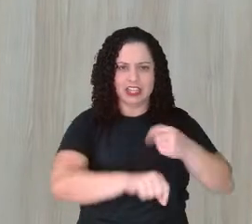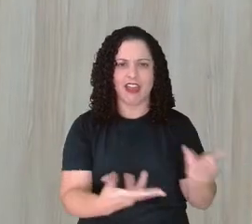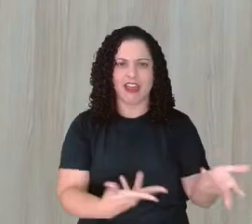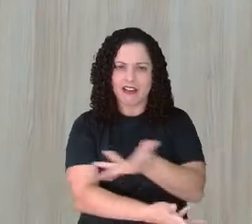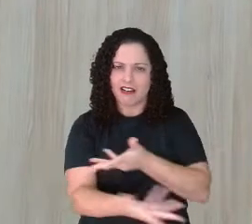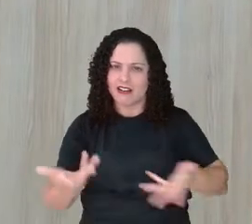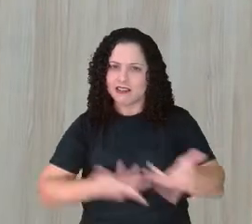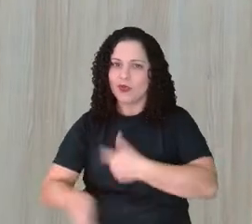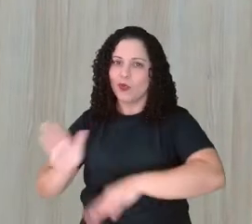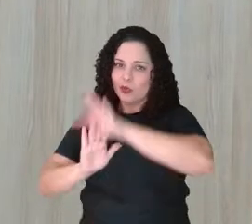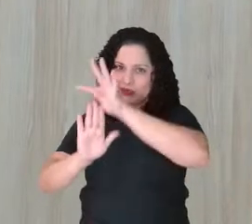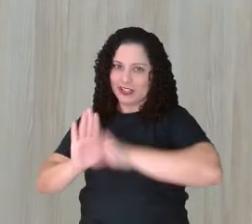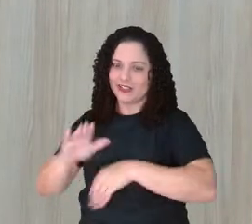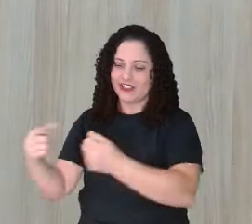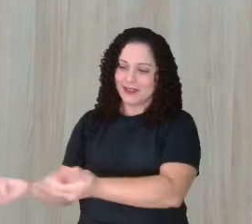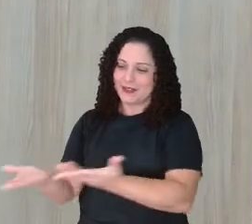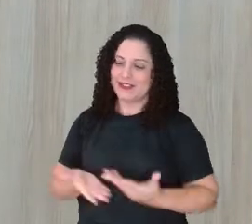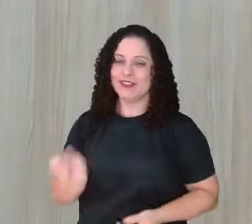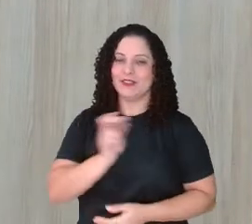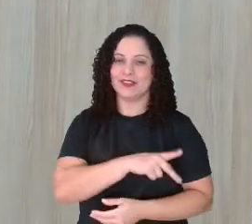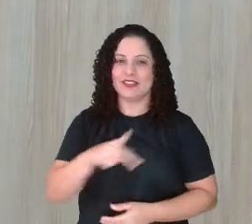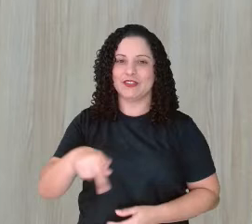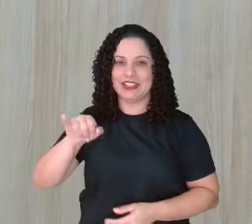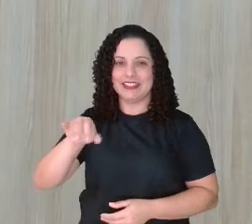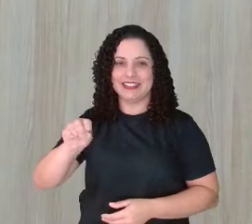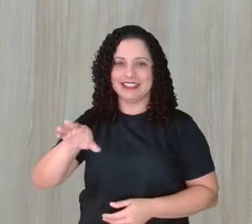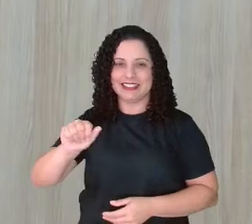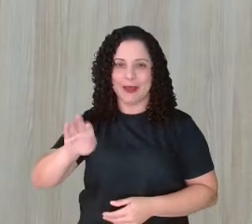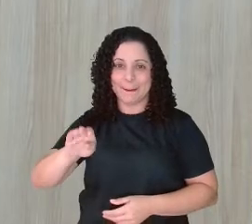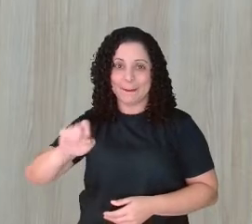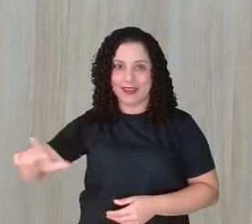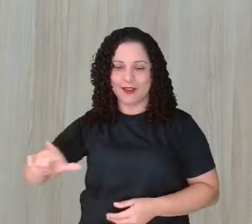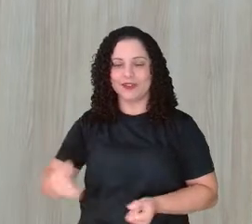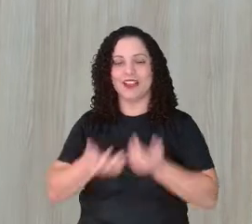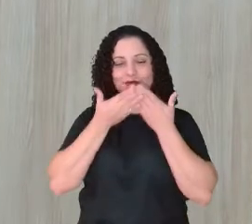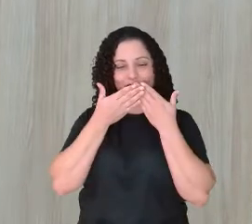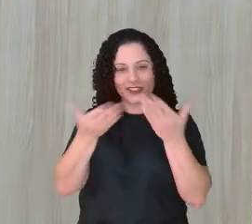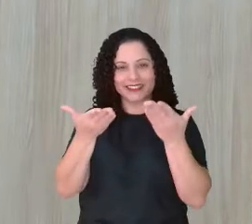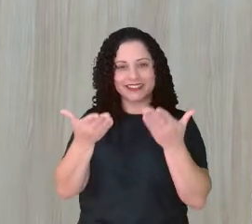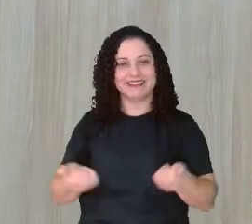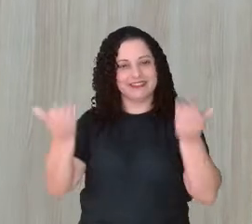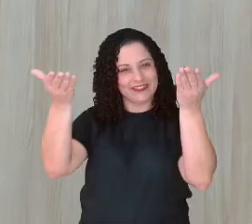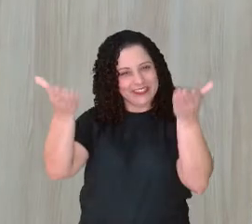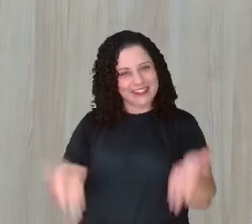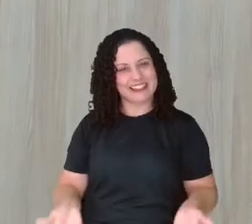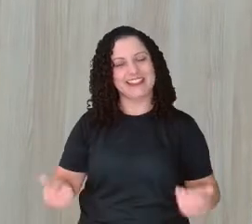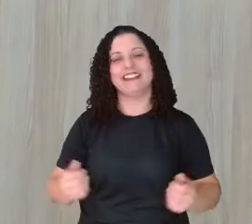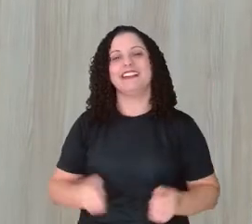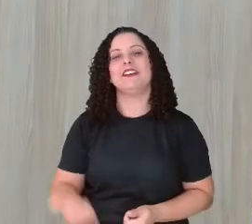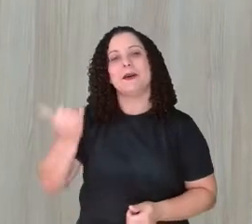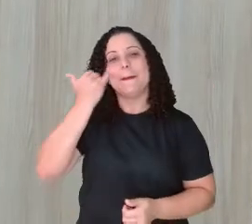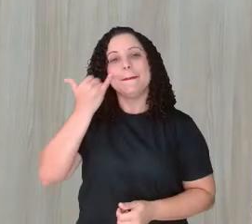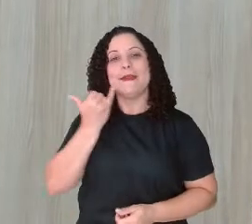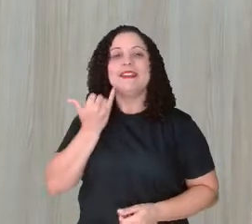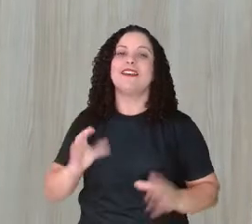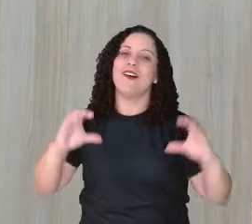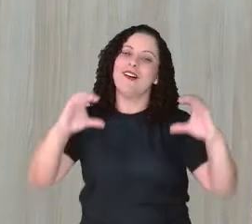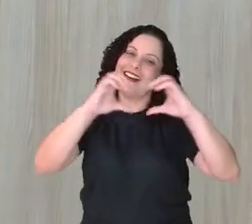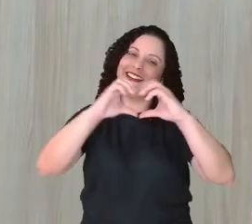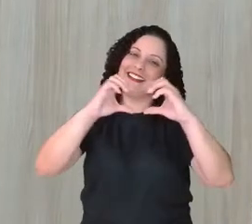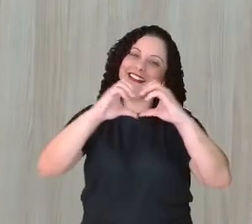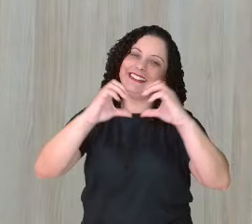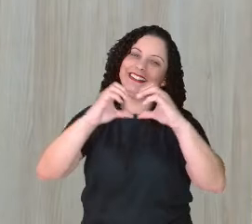bem, seja muito bem-vinda, professora Isabel, queridíssima. Um cheiro para você. Billy tá mandando coração, viu, Isabel?